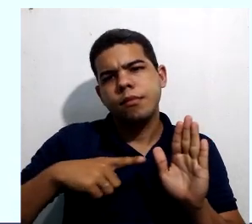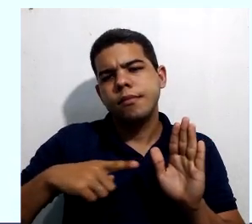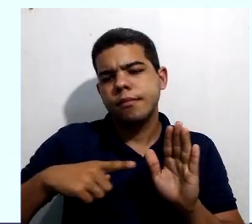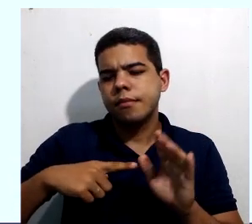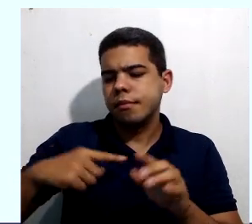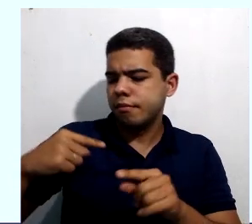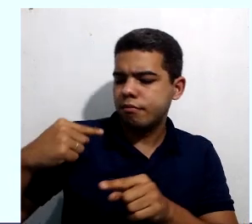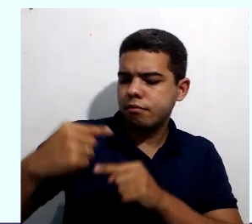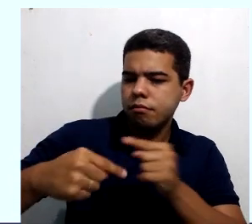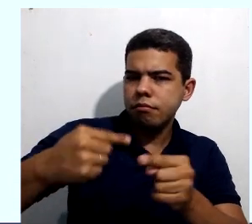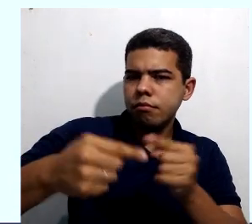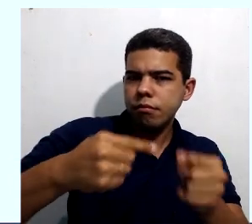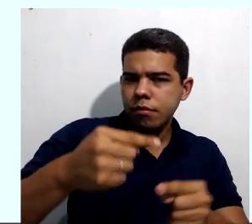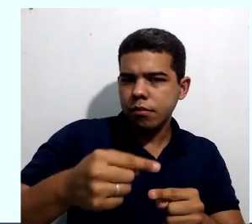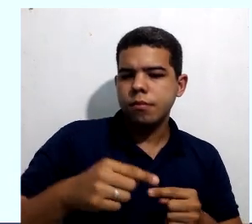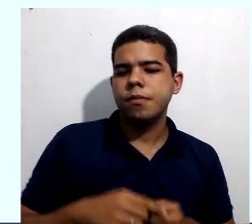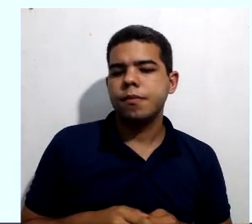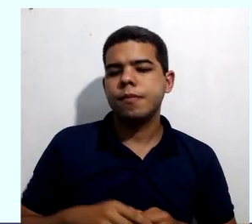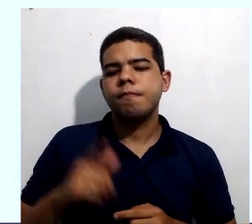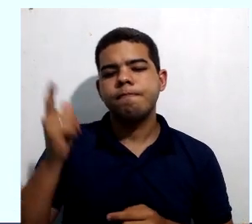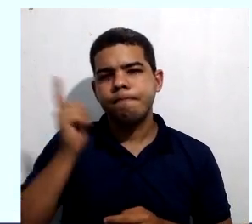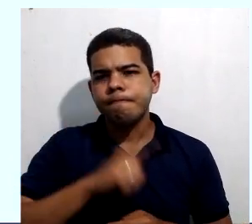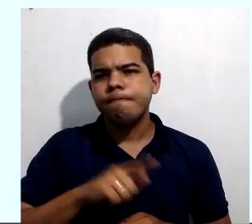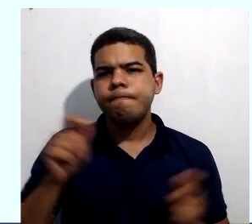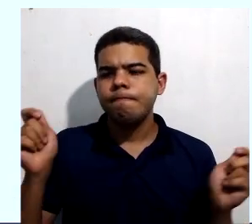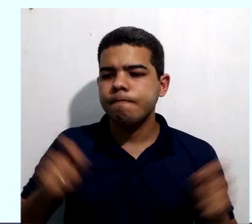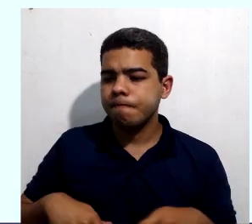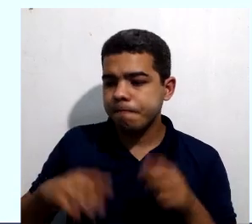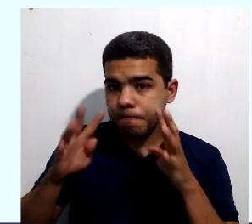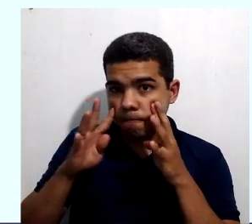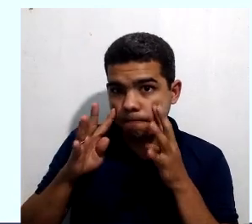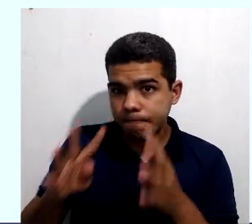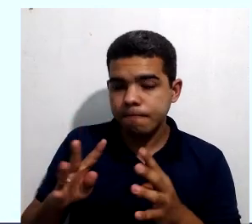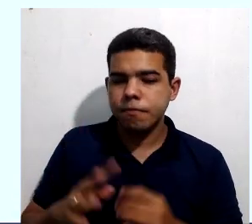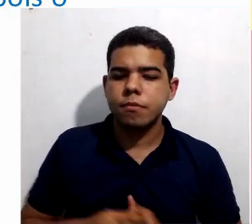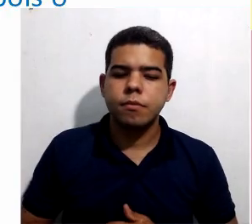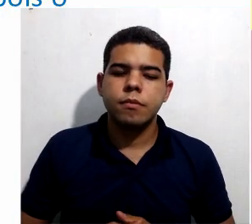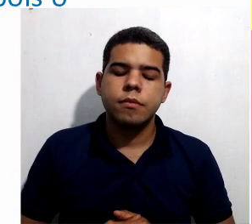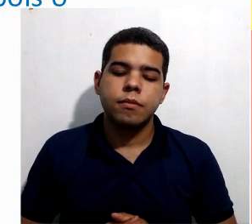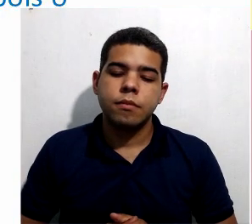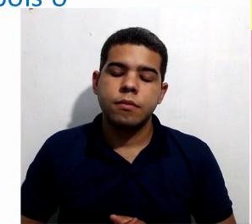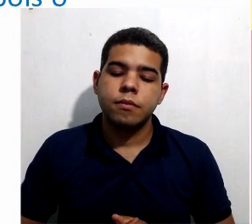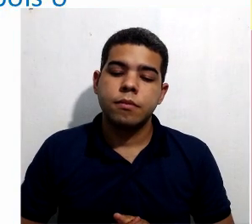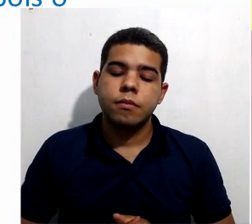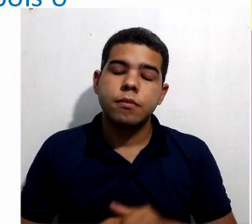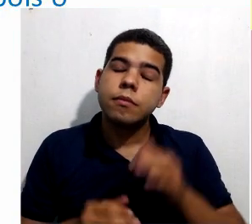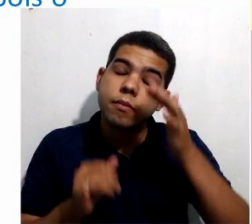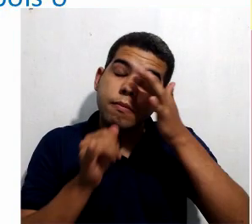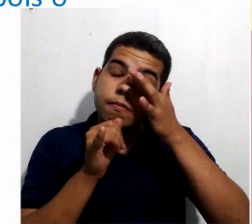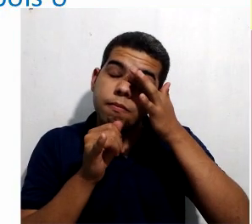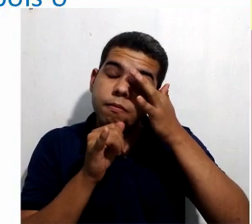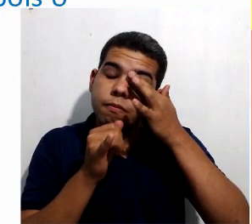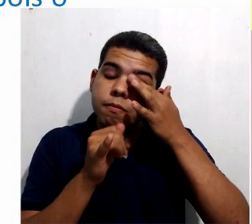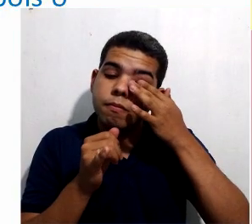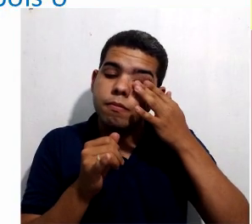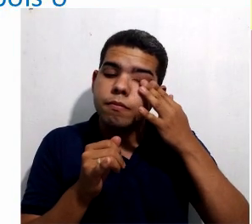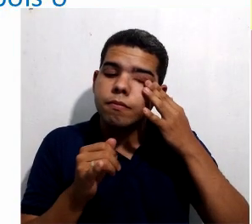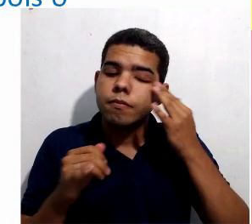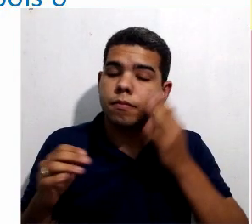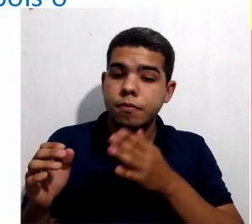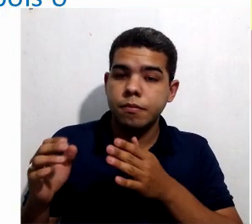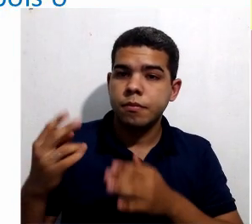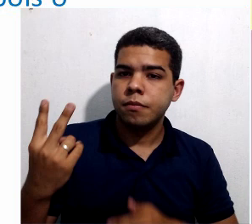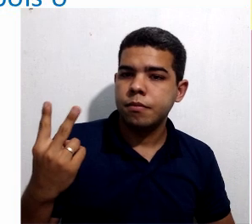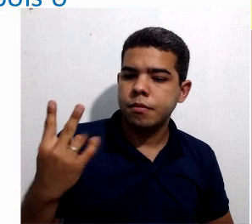uma certa dependência e aí você consegue observar esse número posterior. Exemplo, temos aqui o número,